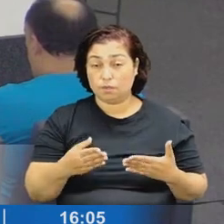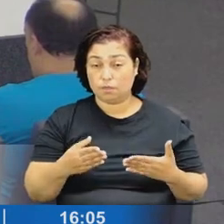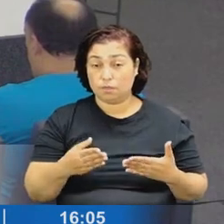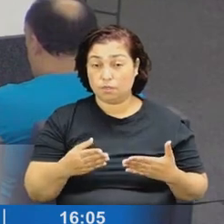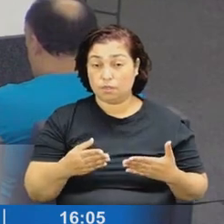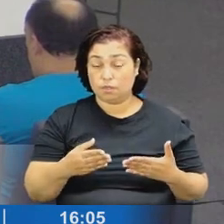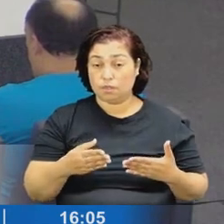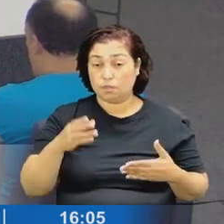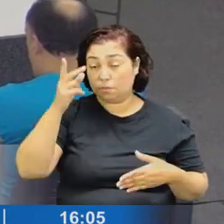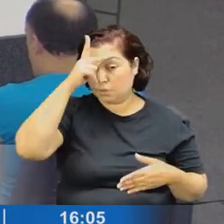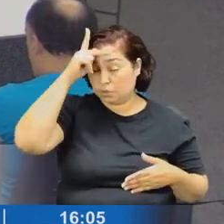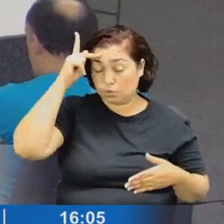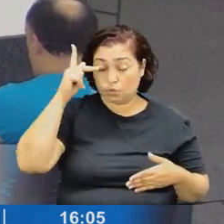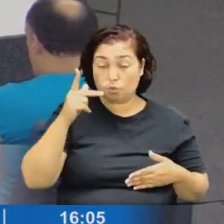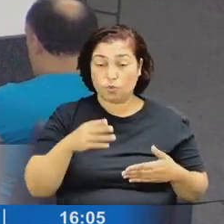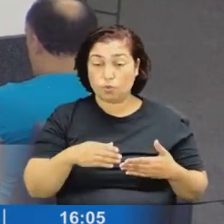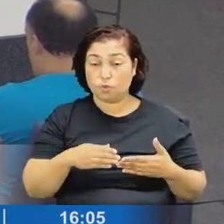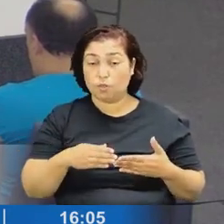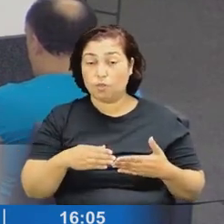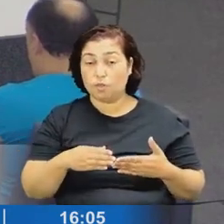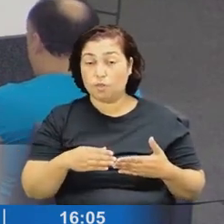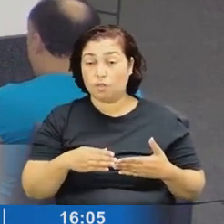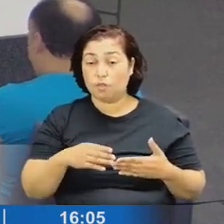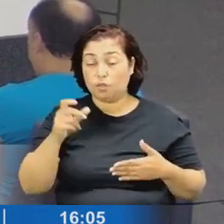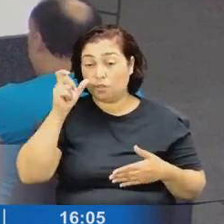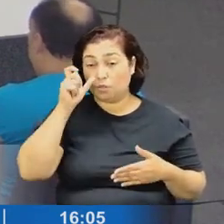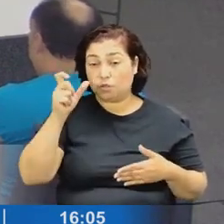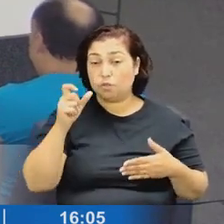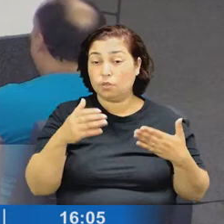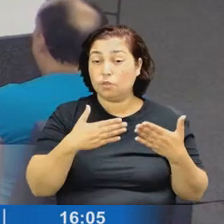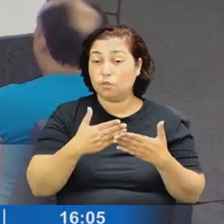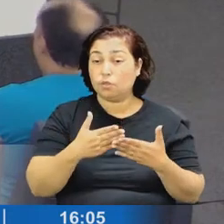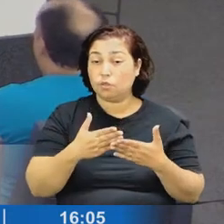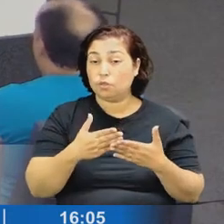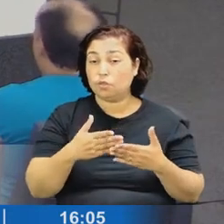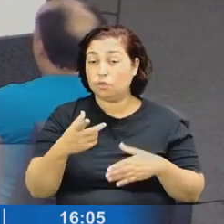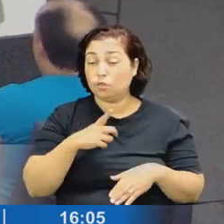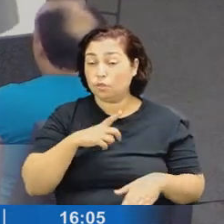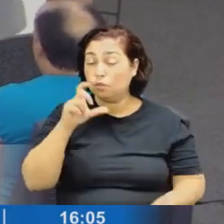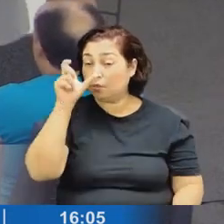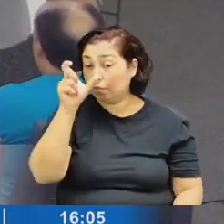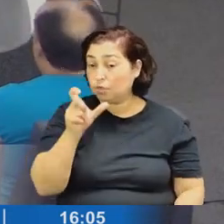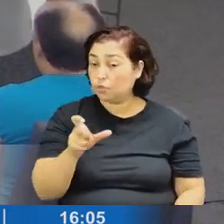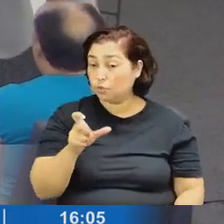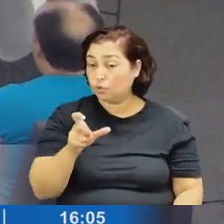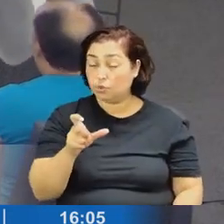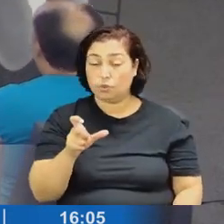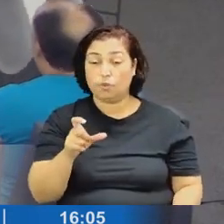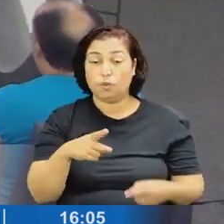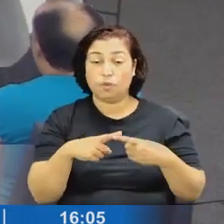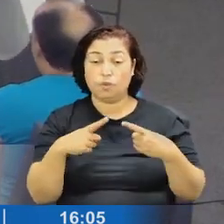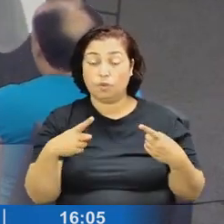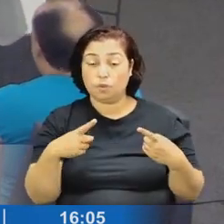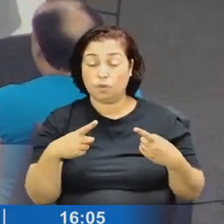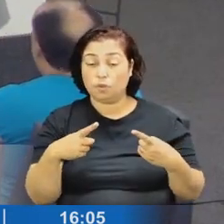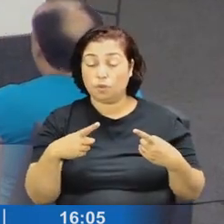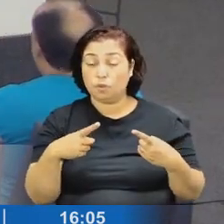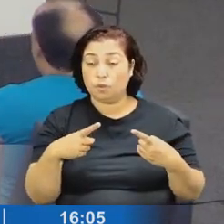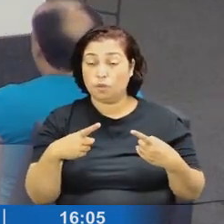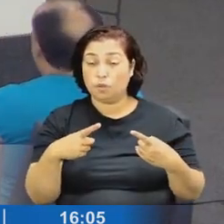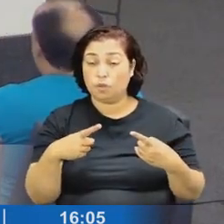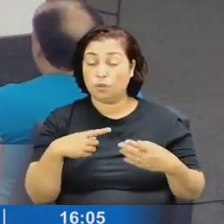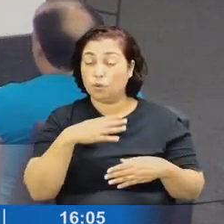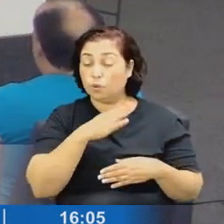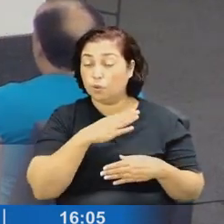eles não perdoam aí é uma coisa interessante aí às vezes você tem um cara que tá mais cagado que pau de galinheiro